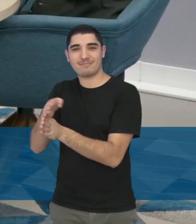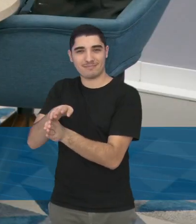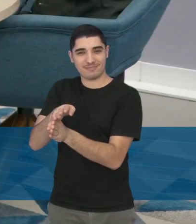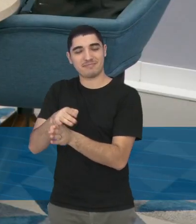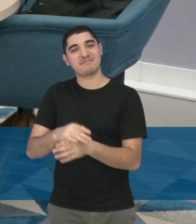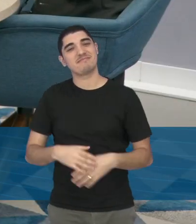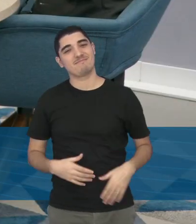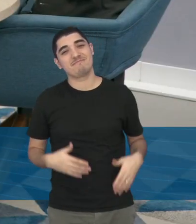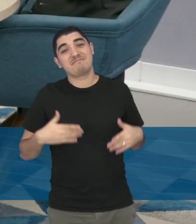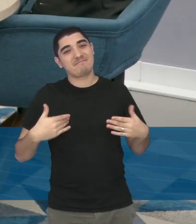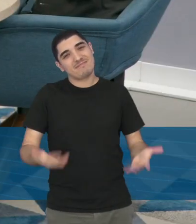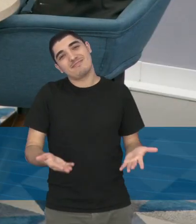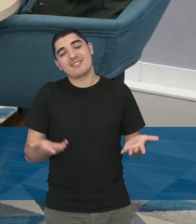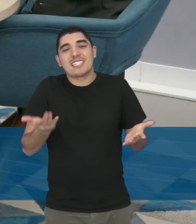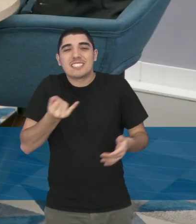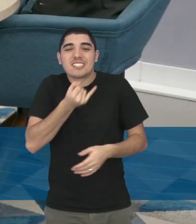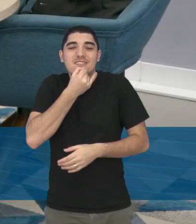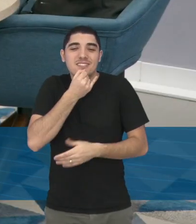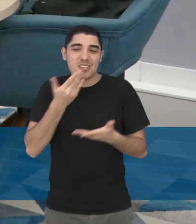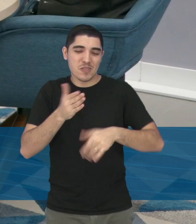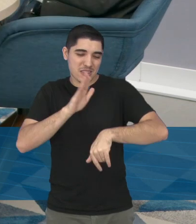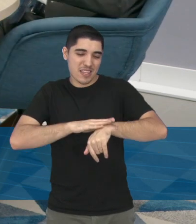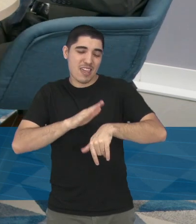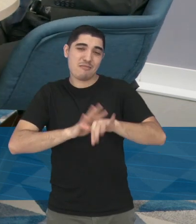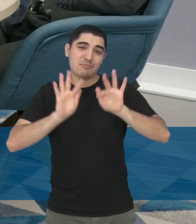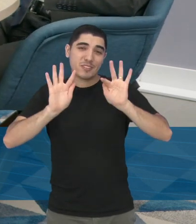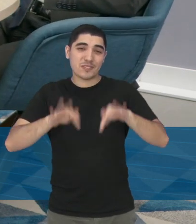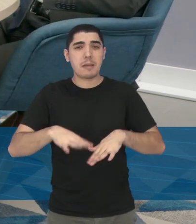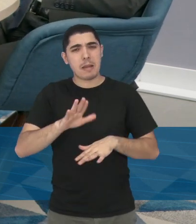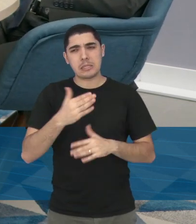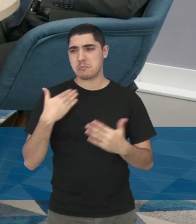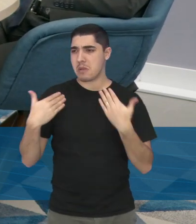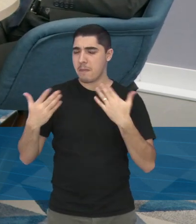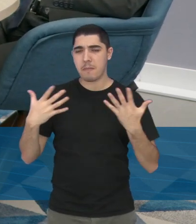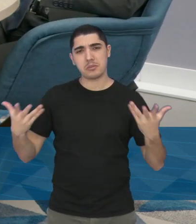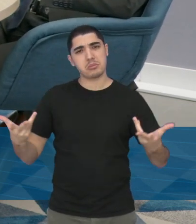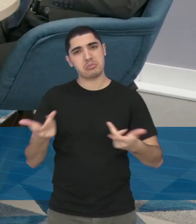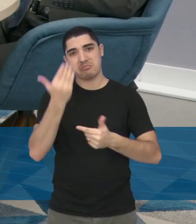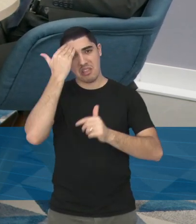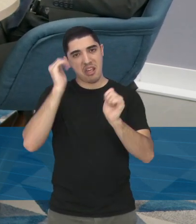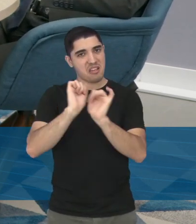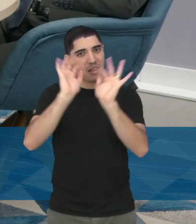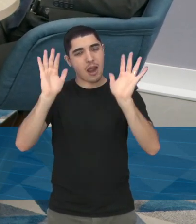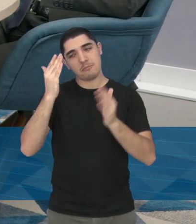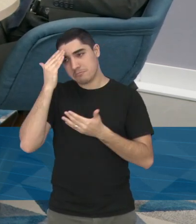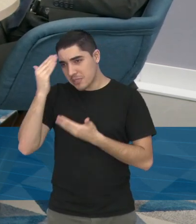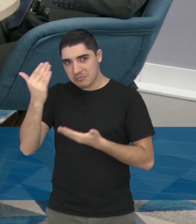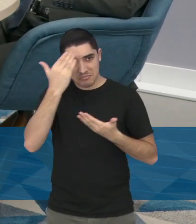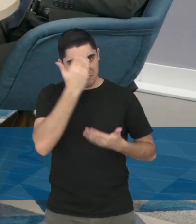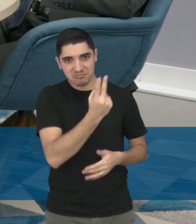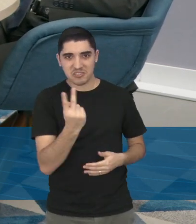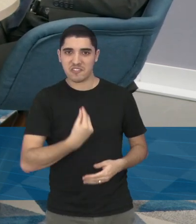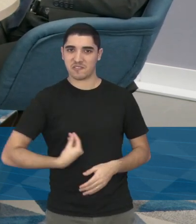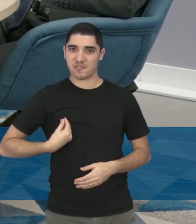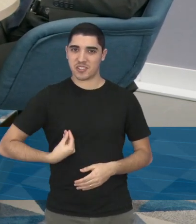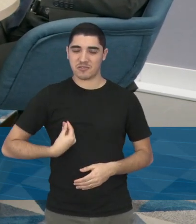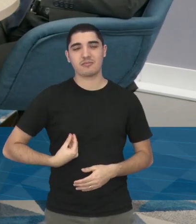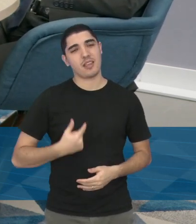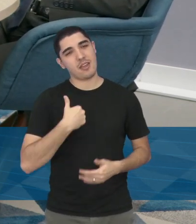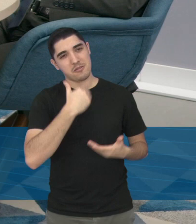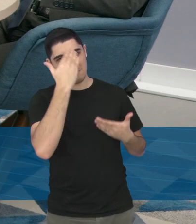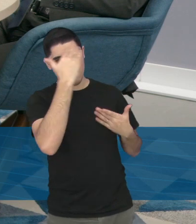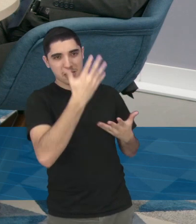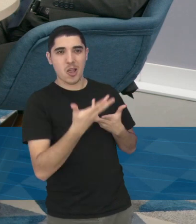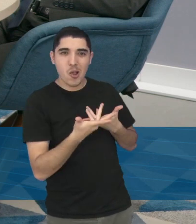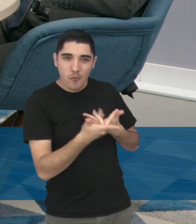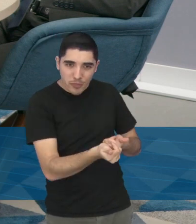É isso, gente. Infelizmente, nosso tempo acabou, mas foi um bate-papo bastante esclarecedor. Quero agradecer a presença de vocês, viu? Obrigado,